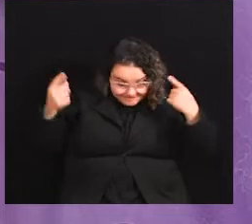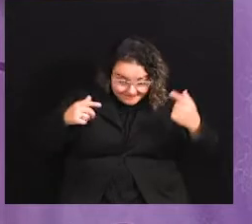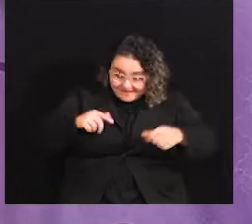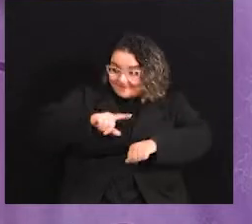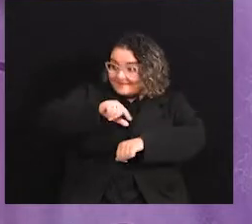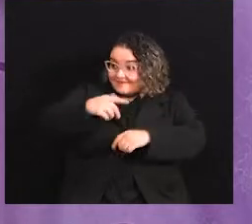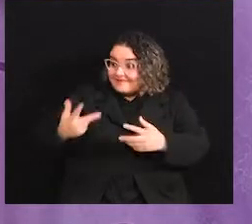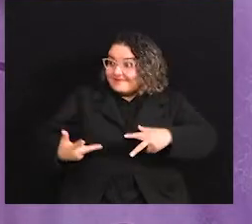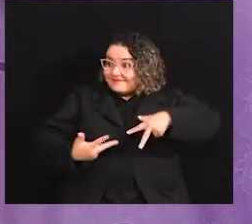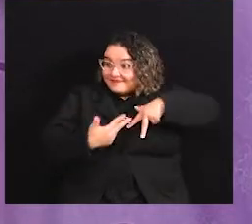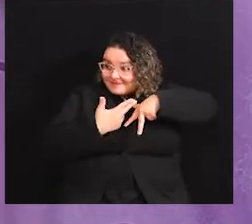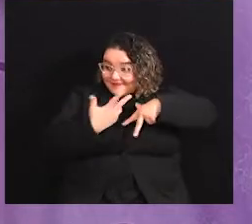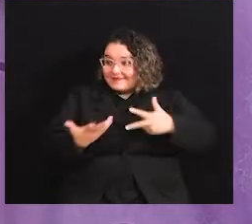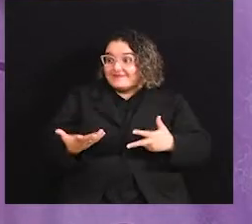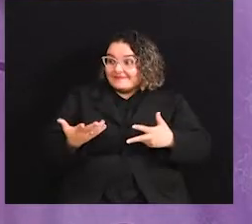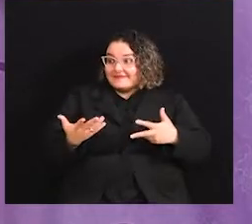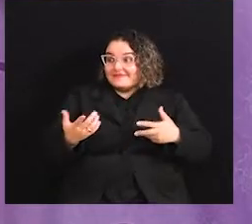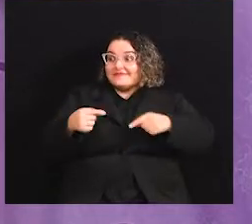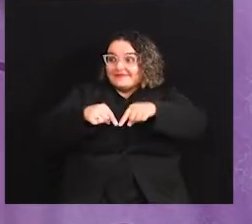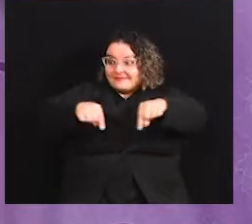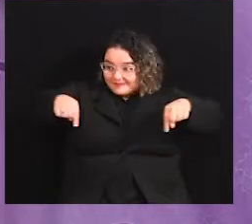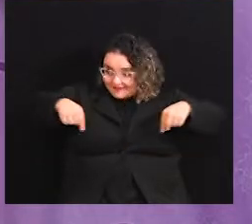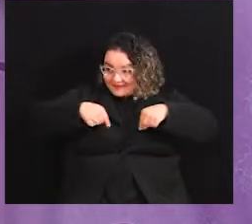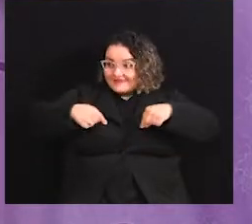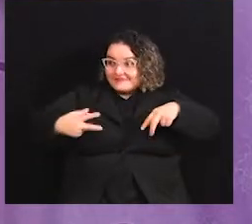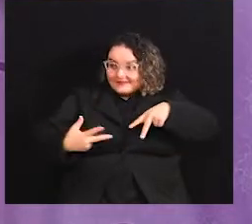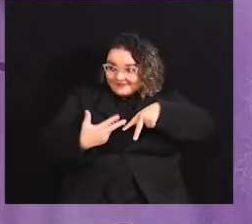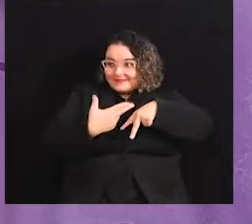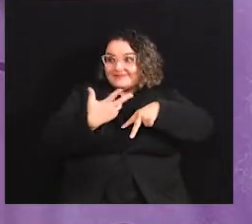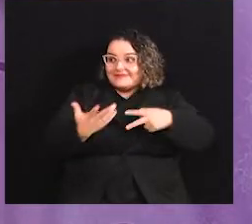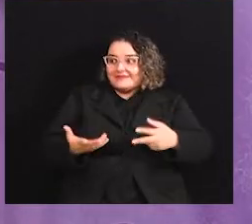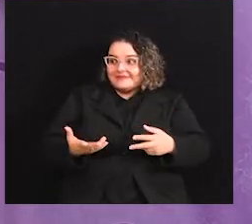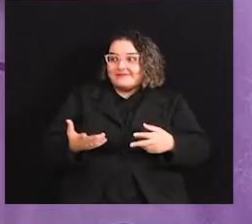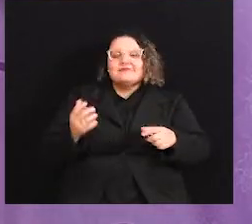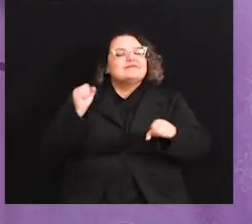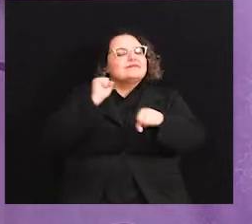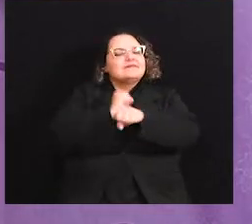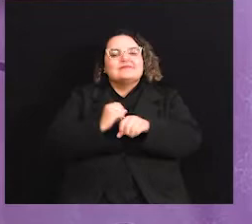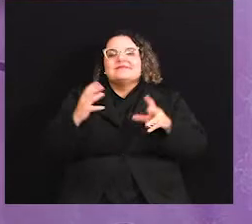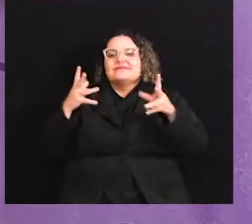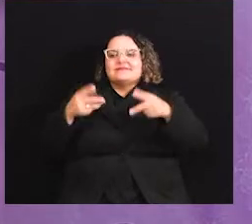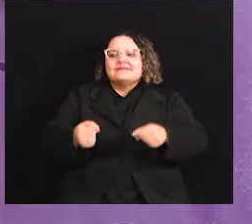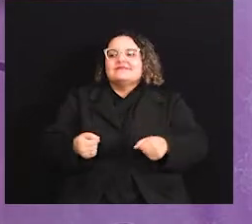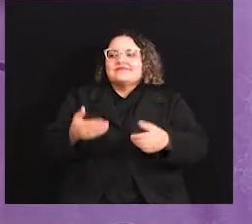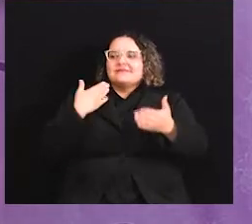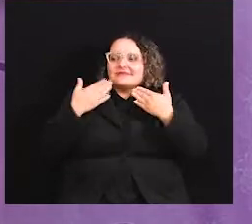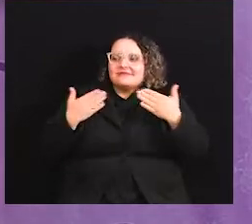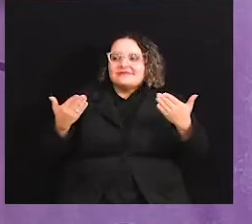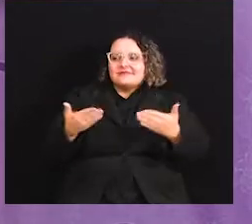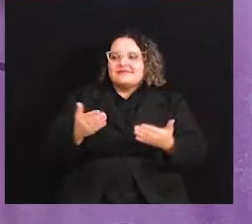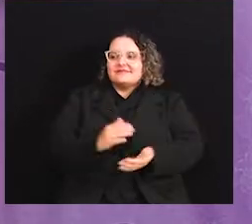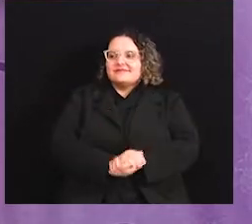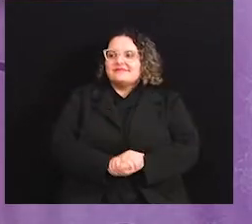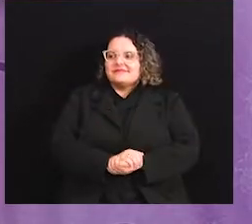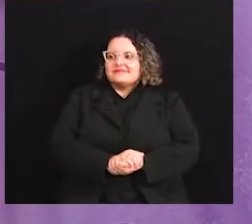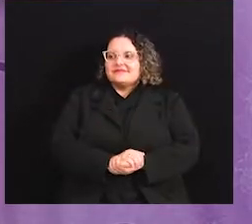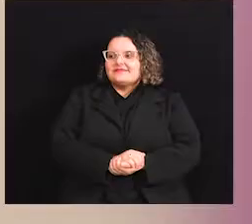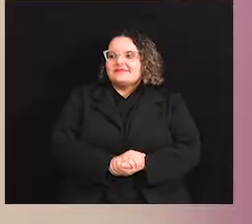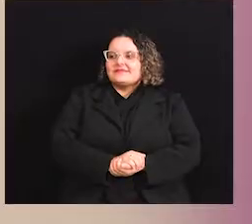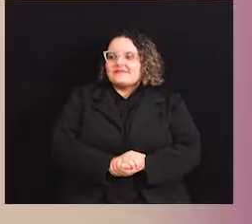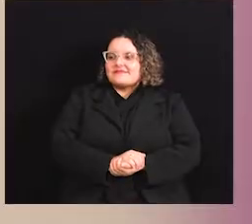agora há pouco em cirurgia, está até na sala, né, cirúrgica, mas fez questão de parar tudo e falar com a gente hoje.